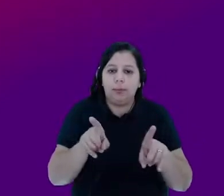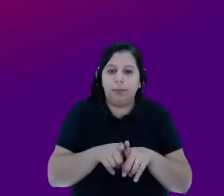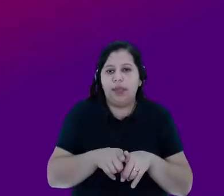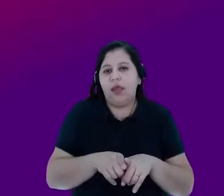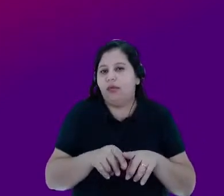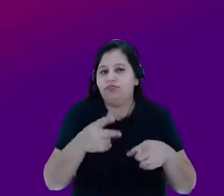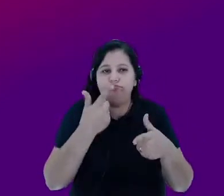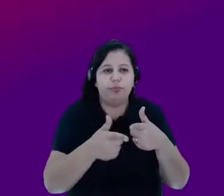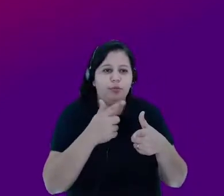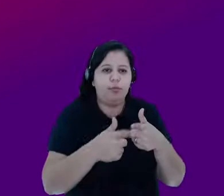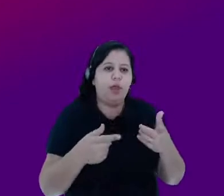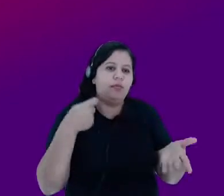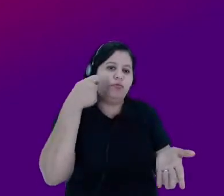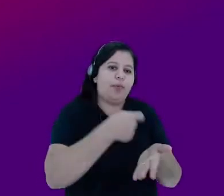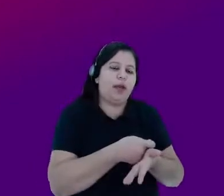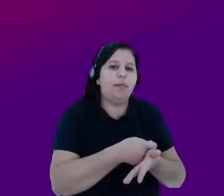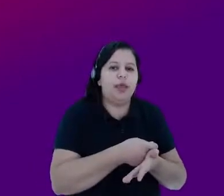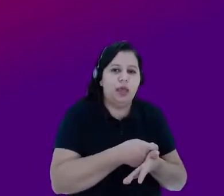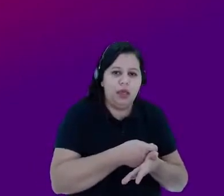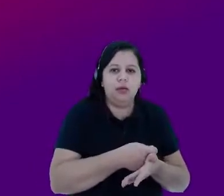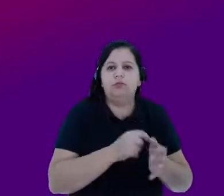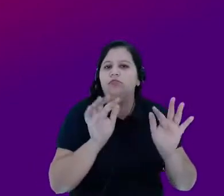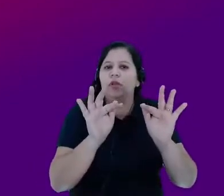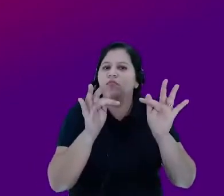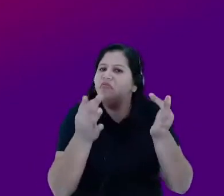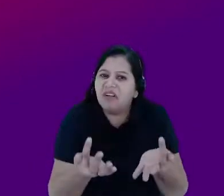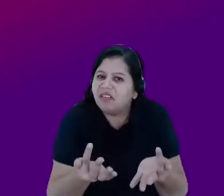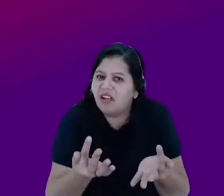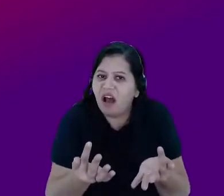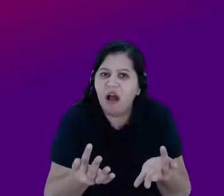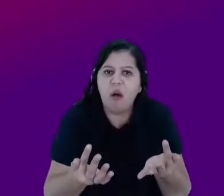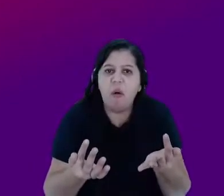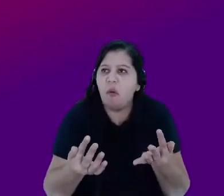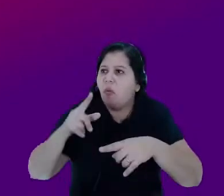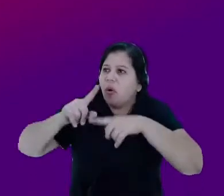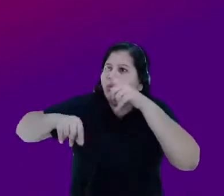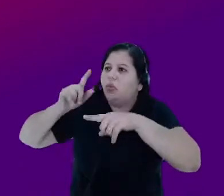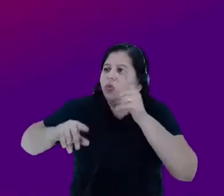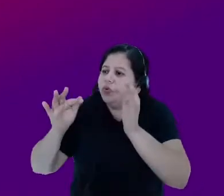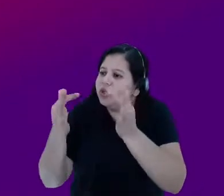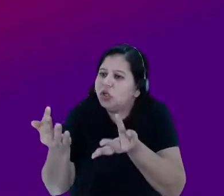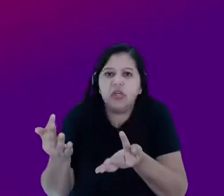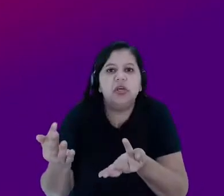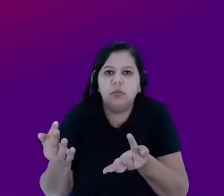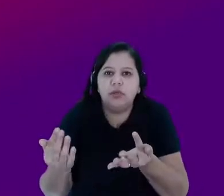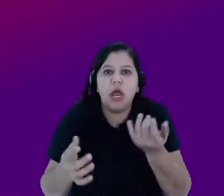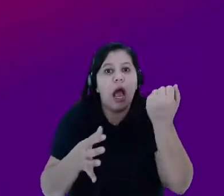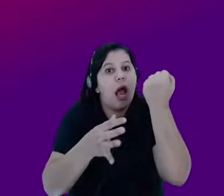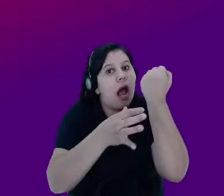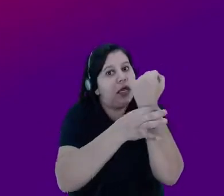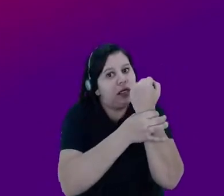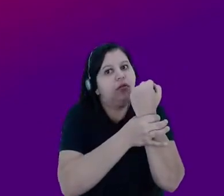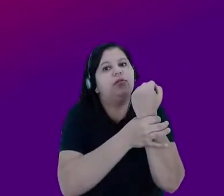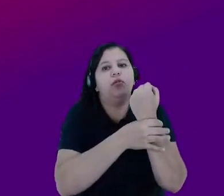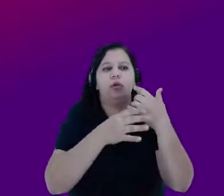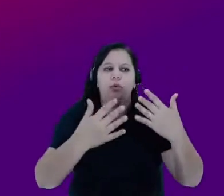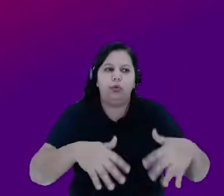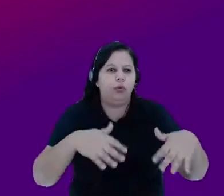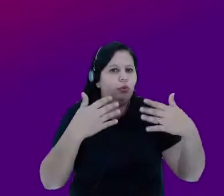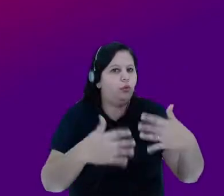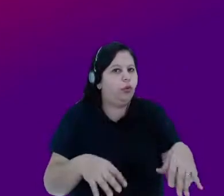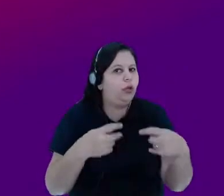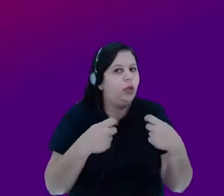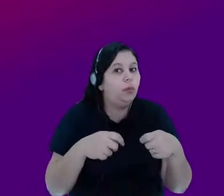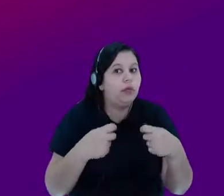que eu coloquei. Simplificação e adequação de produto. As seguradoras, né, arcaram com o seu discurso de